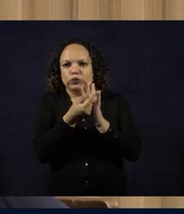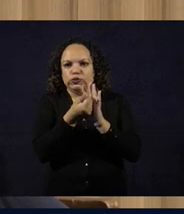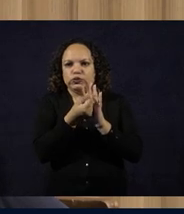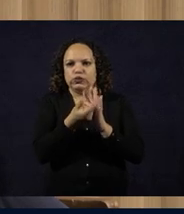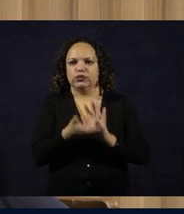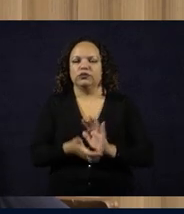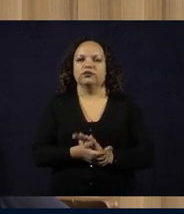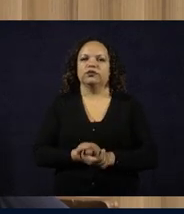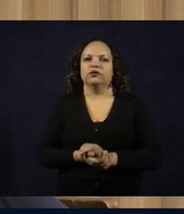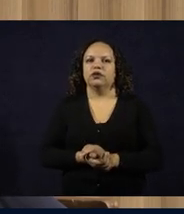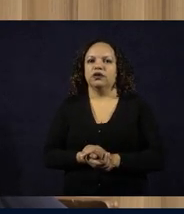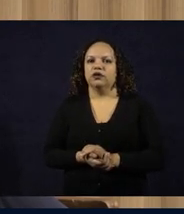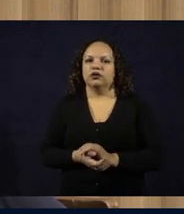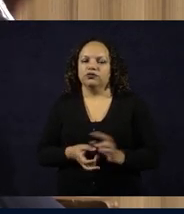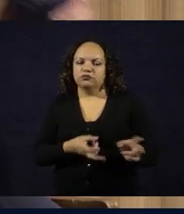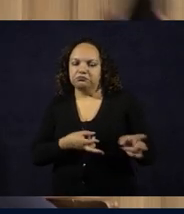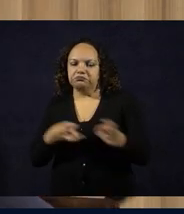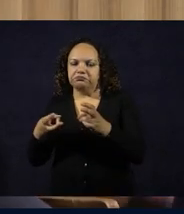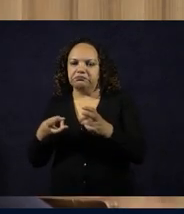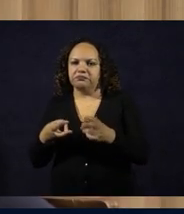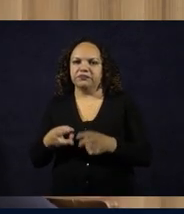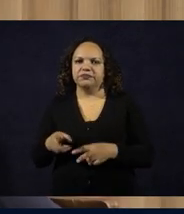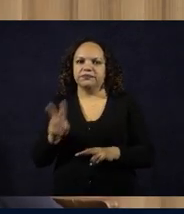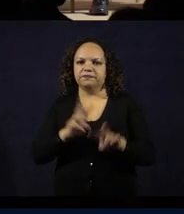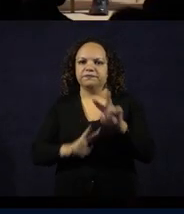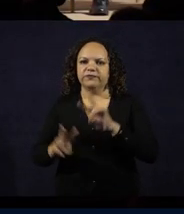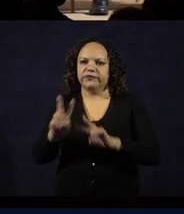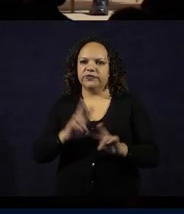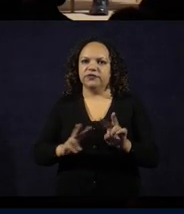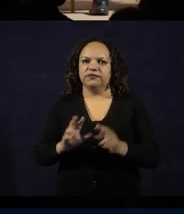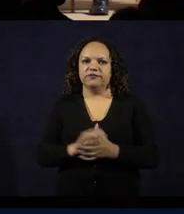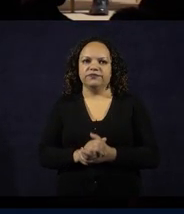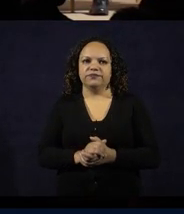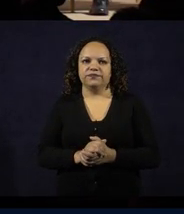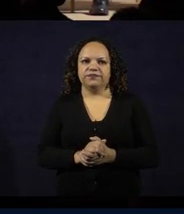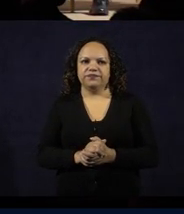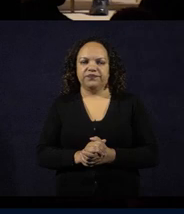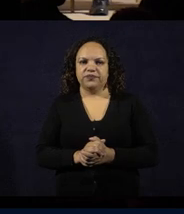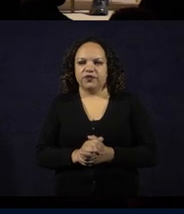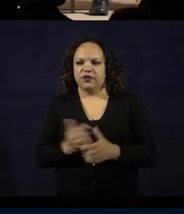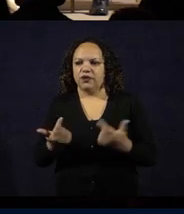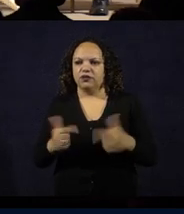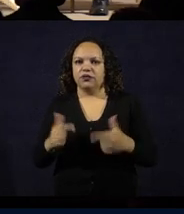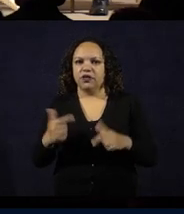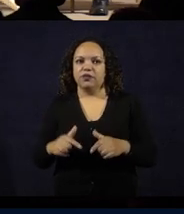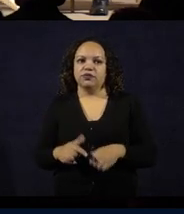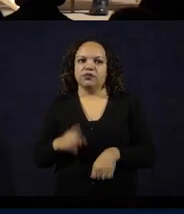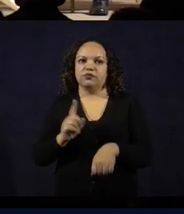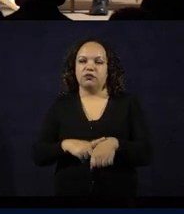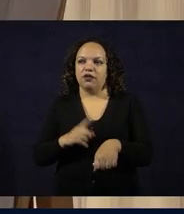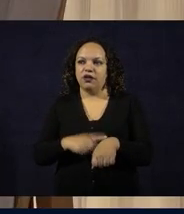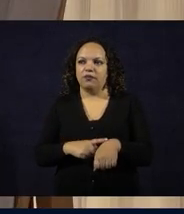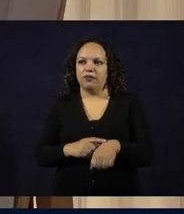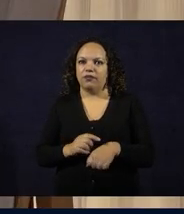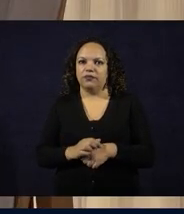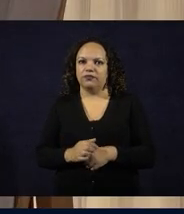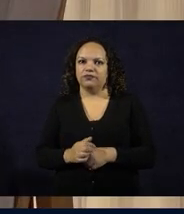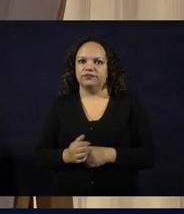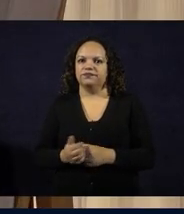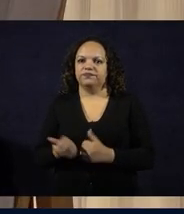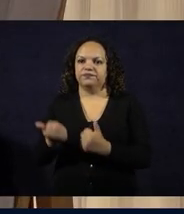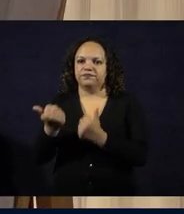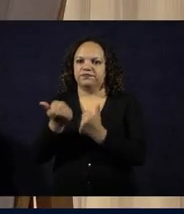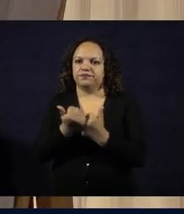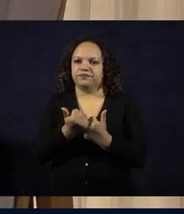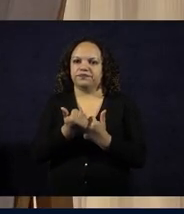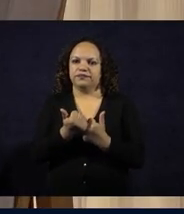a nossa Vista a nossa leitura a nossa visão maravilha Muito obrigado infelizmente a gente não tem mais tempo mas eu queria quem em nome do banco de todo